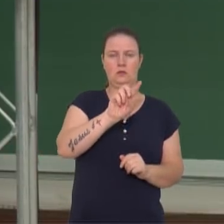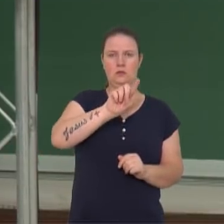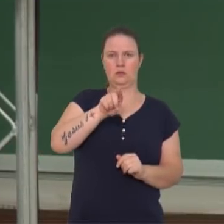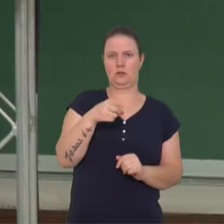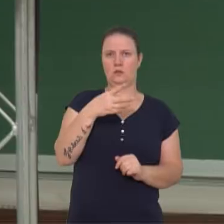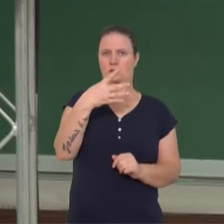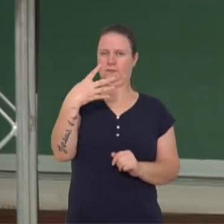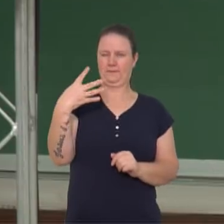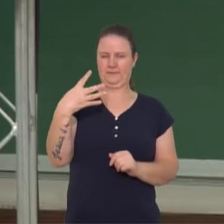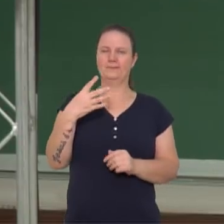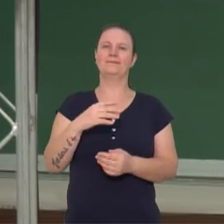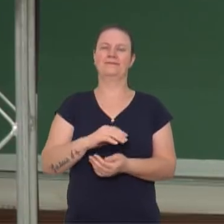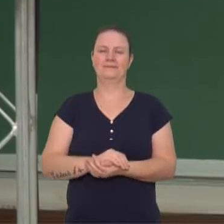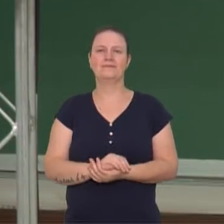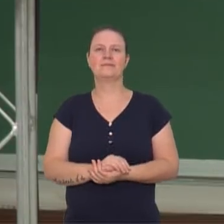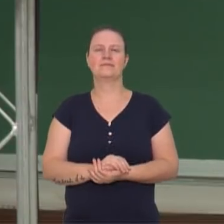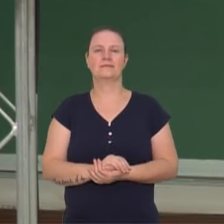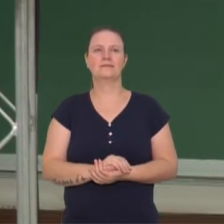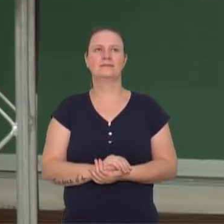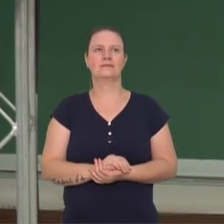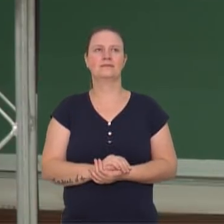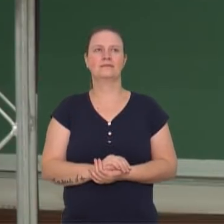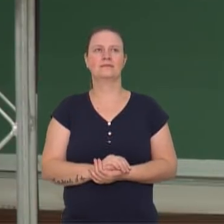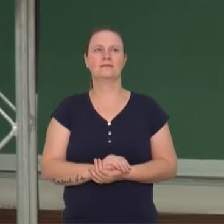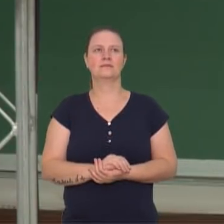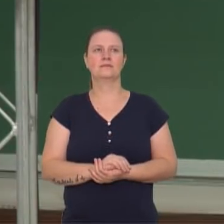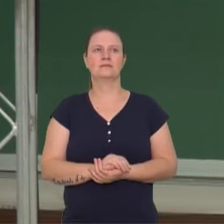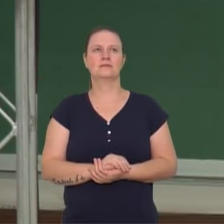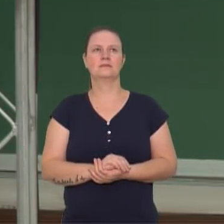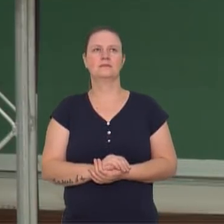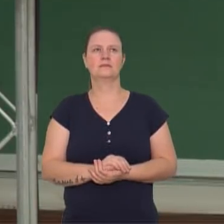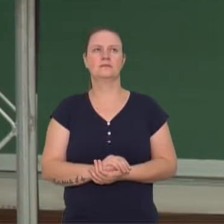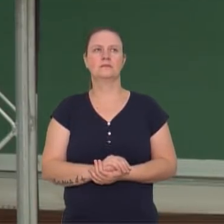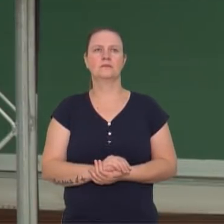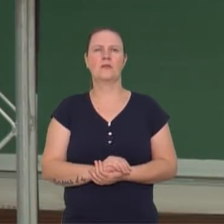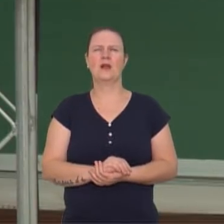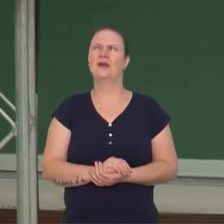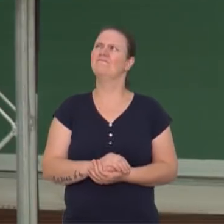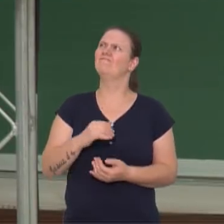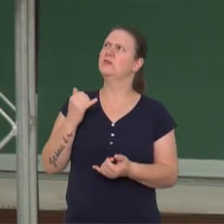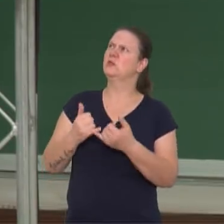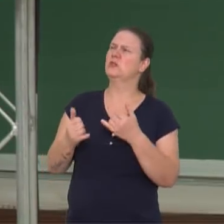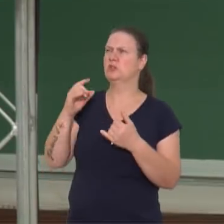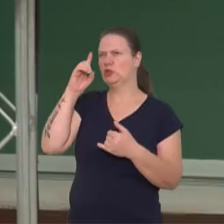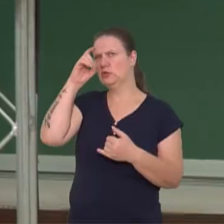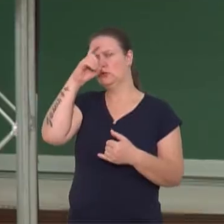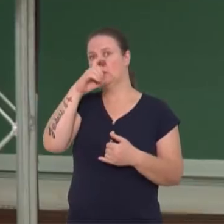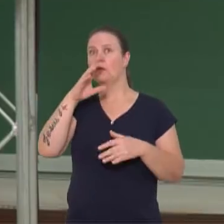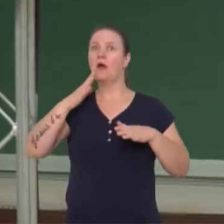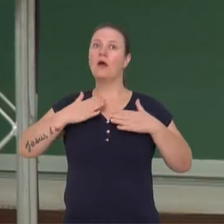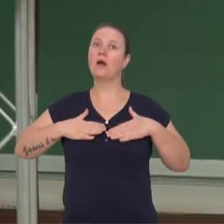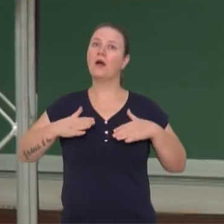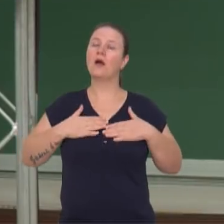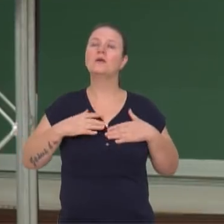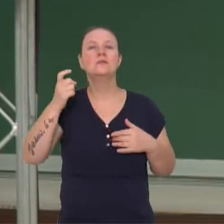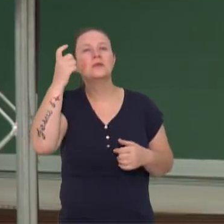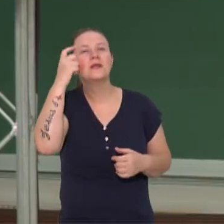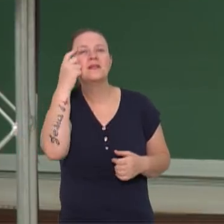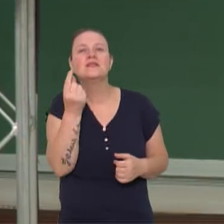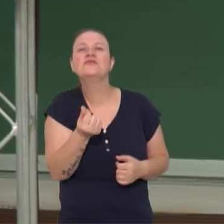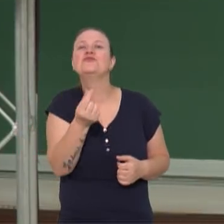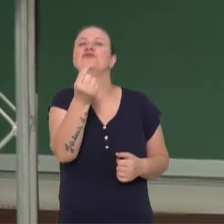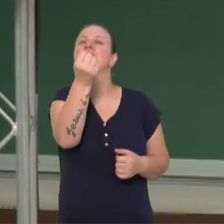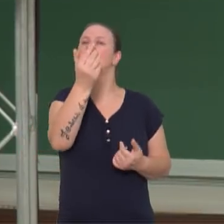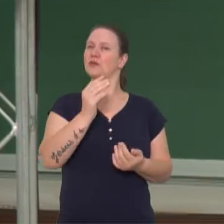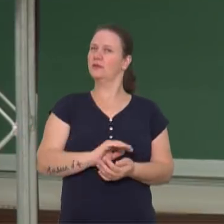7,7, 15,4. Tudo bem? Ai, professor, é muito difícil pensar assim. Então, pensa em dinheiro, né? Dinheiro está no nosso